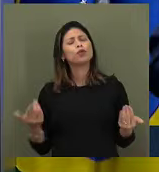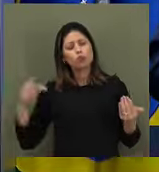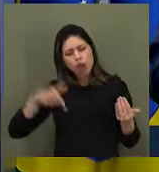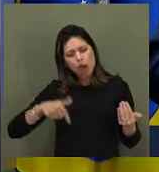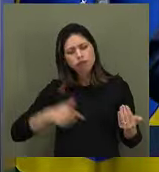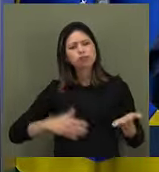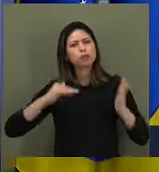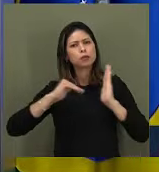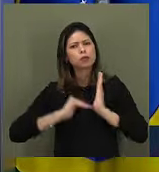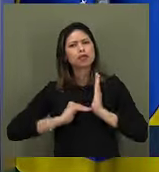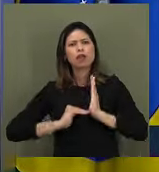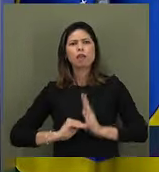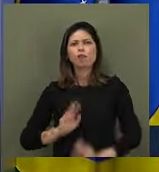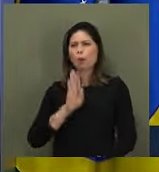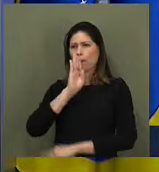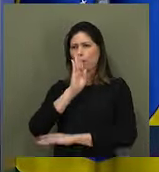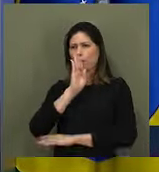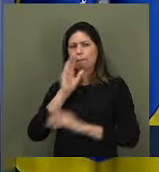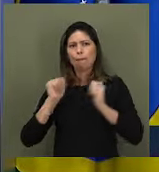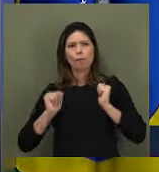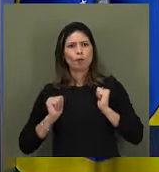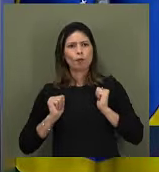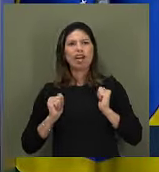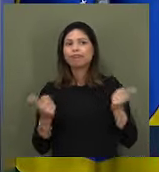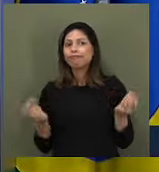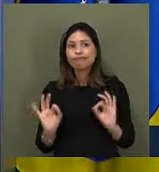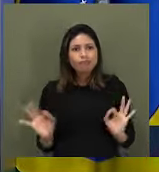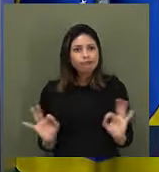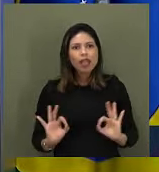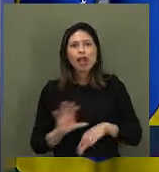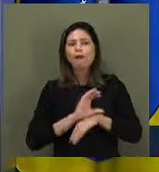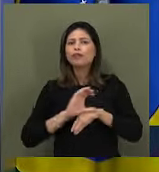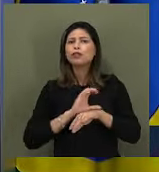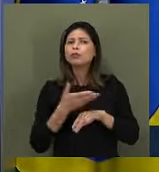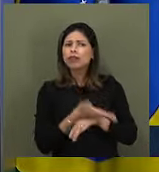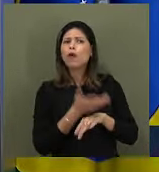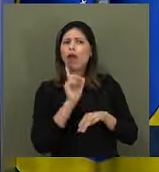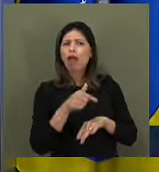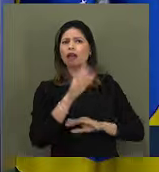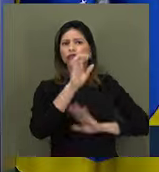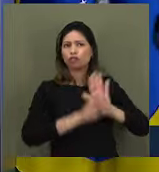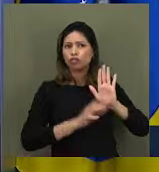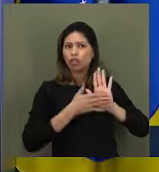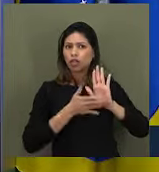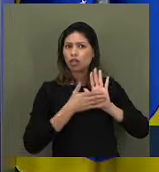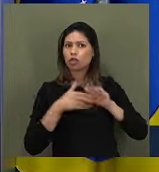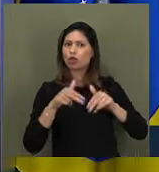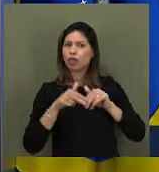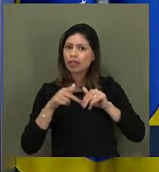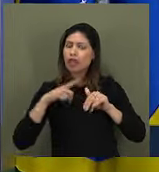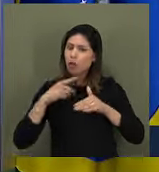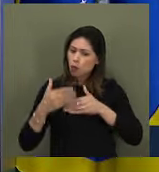omissa sem cumprir com seu dever constitucional e restaurar o estado de direito abrindo devido processo